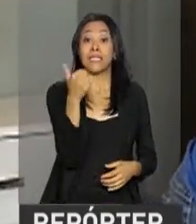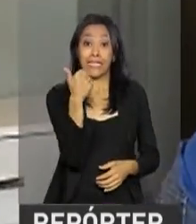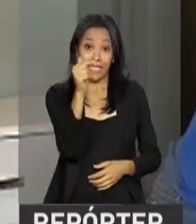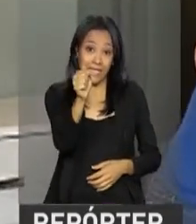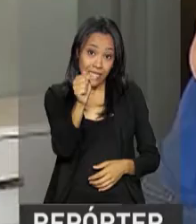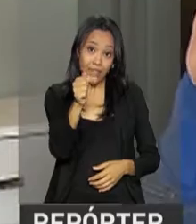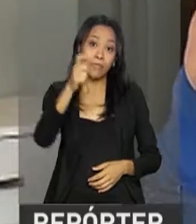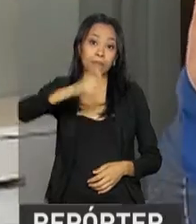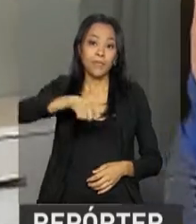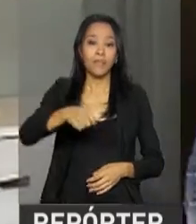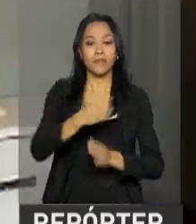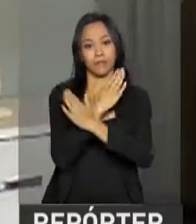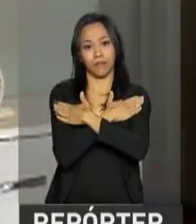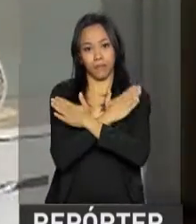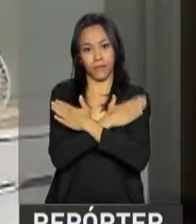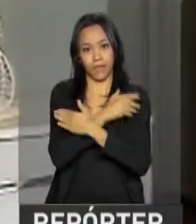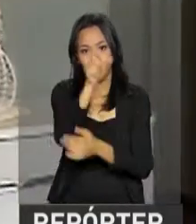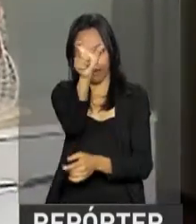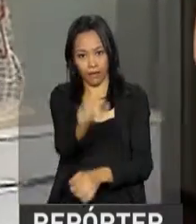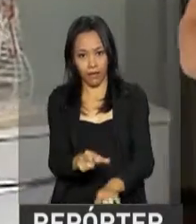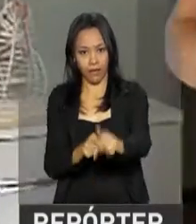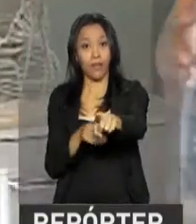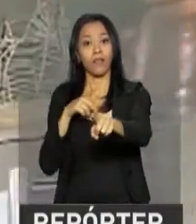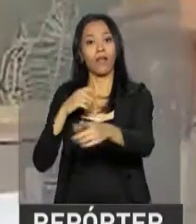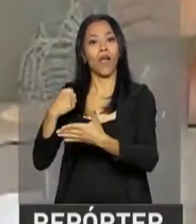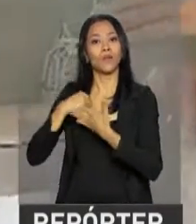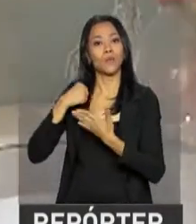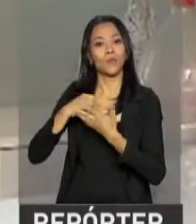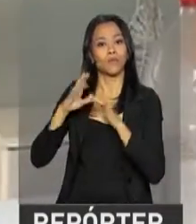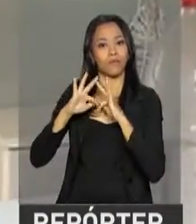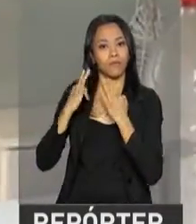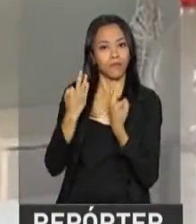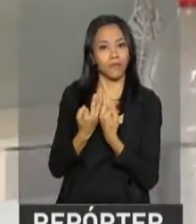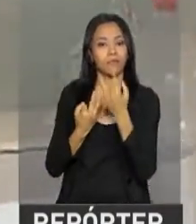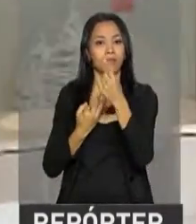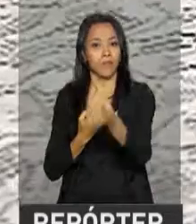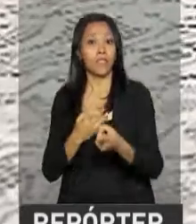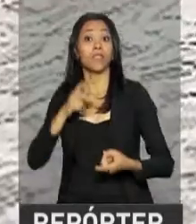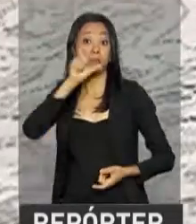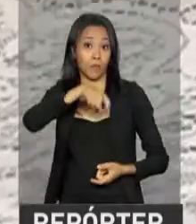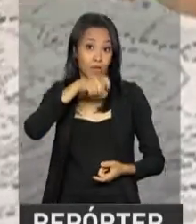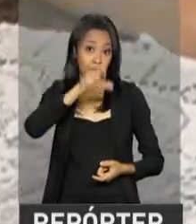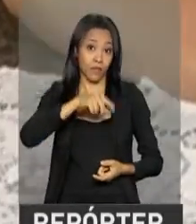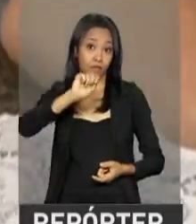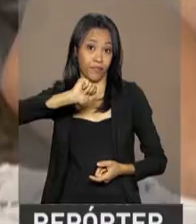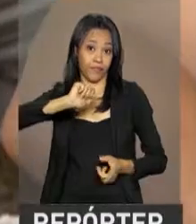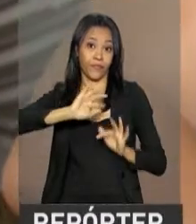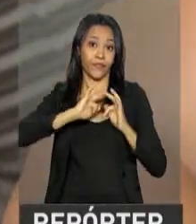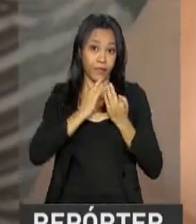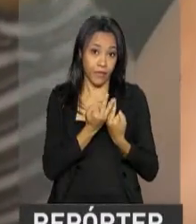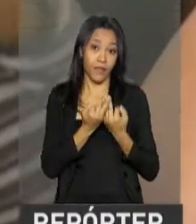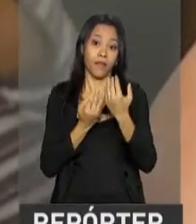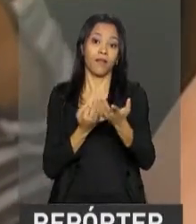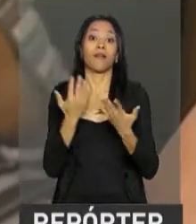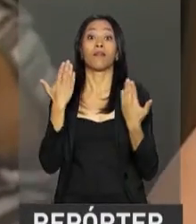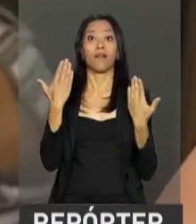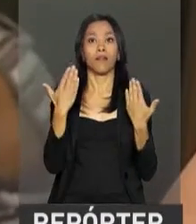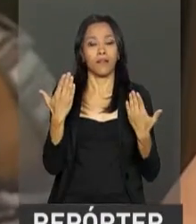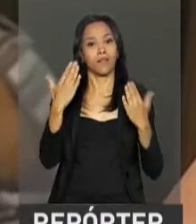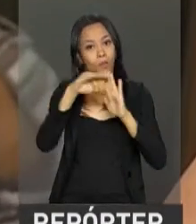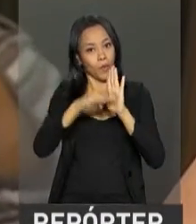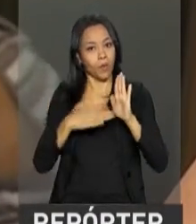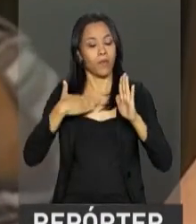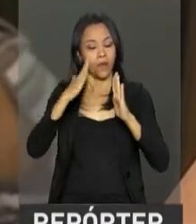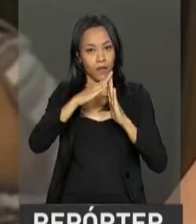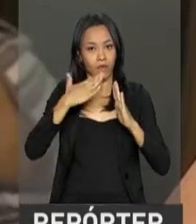auxiliar de limpeza vive atualmente com a ajuda de parentes do benefício do bolsa família graças ao programa minha casa minha vida além de